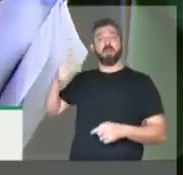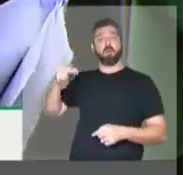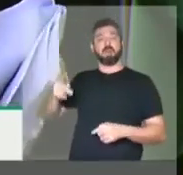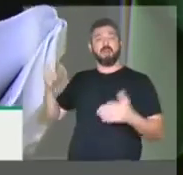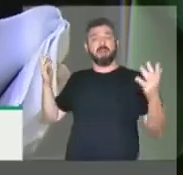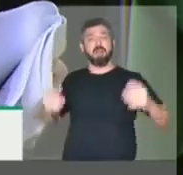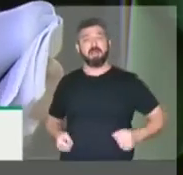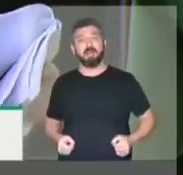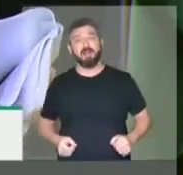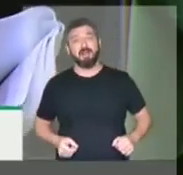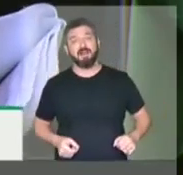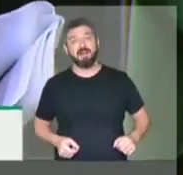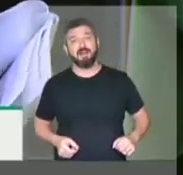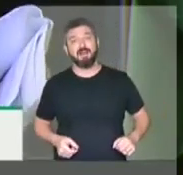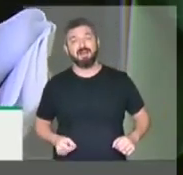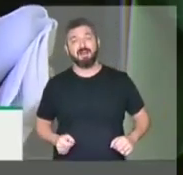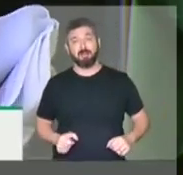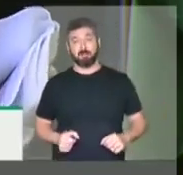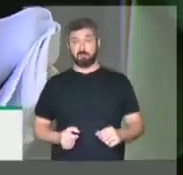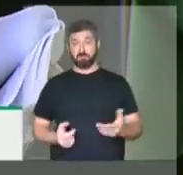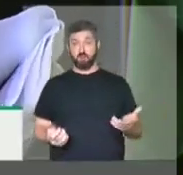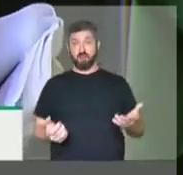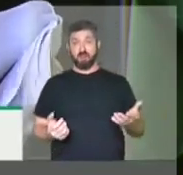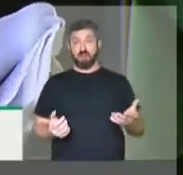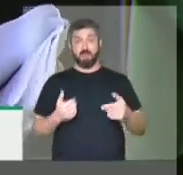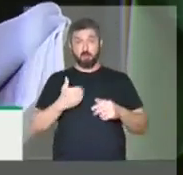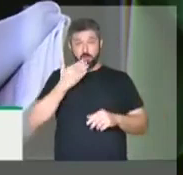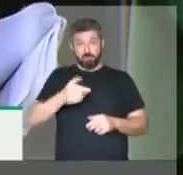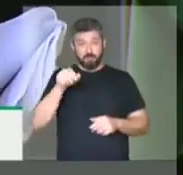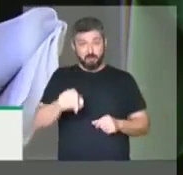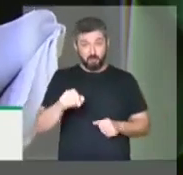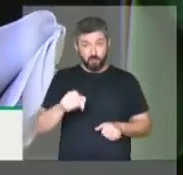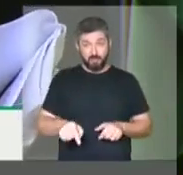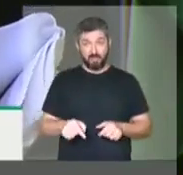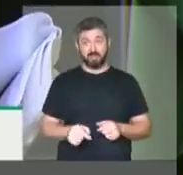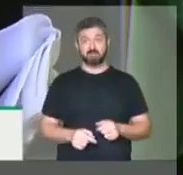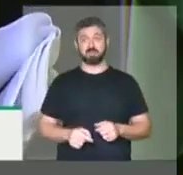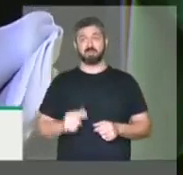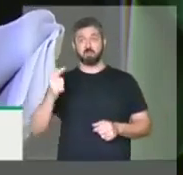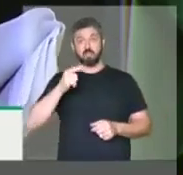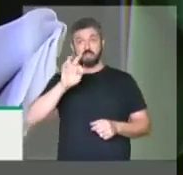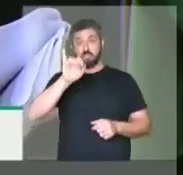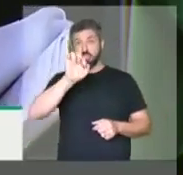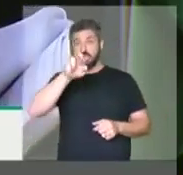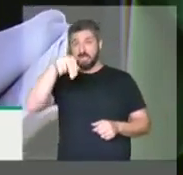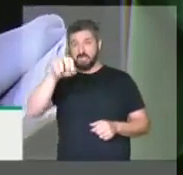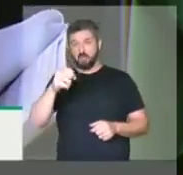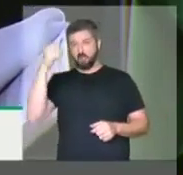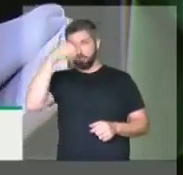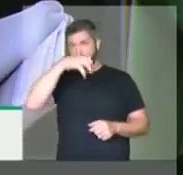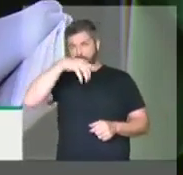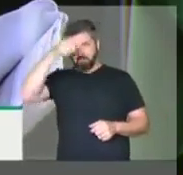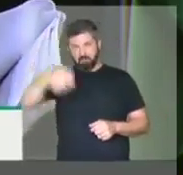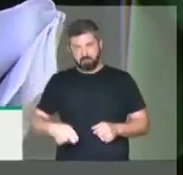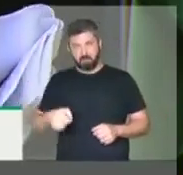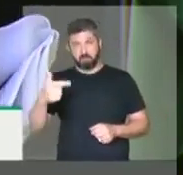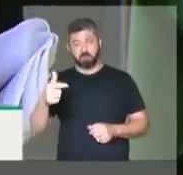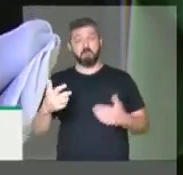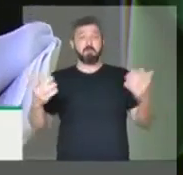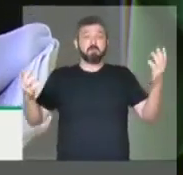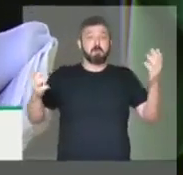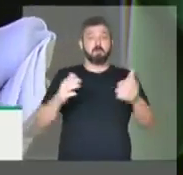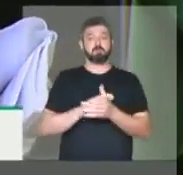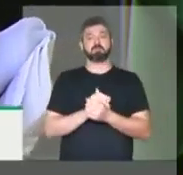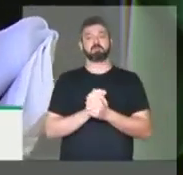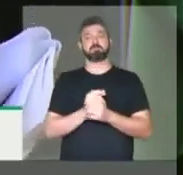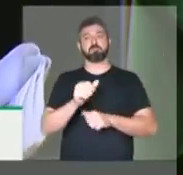expectativas de determinados grupos. Se esse tipo de reivindicação não tem roupagem tirânica e totalitária, sugere-se